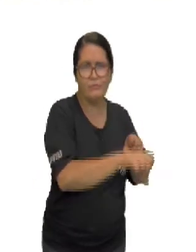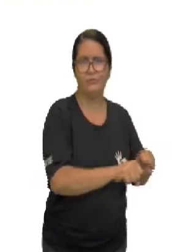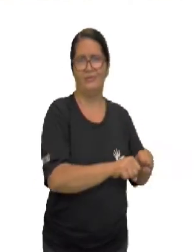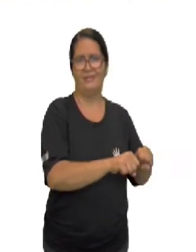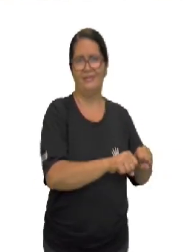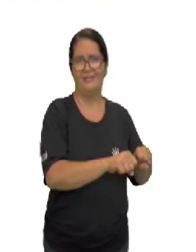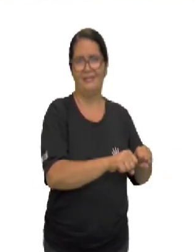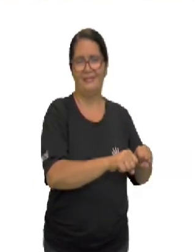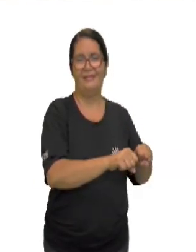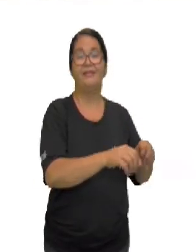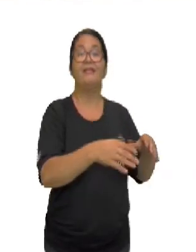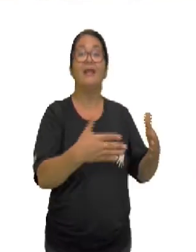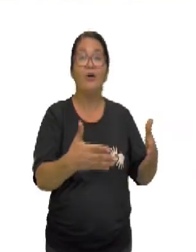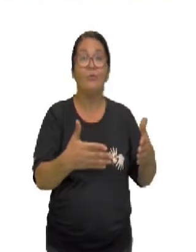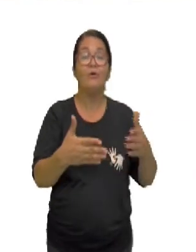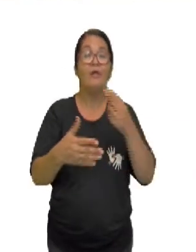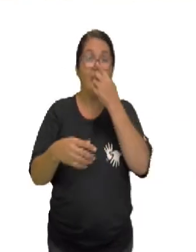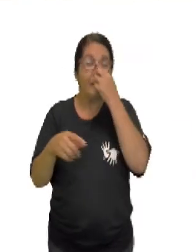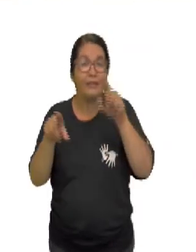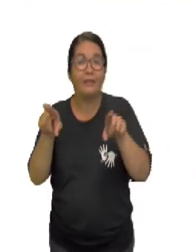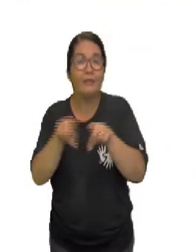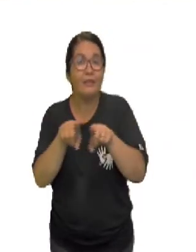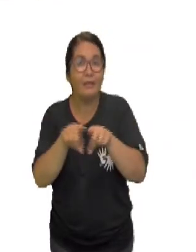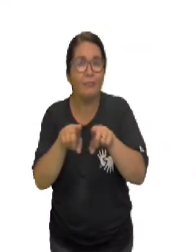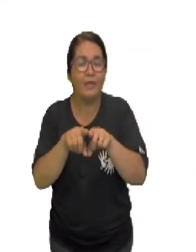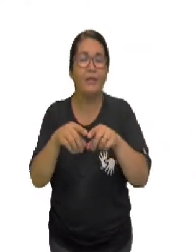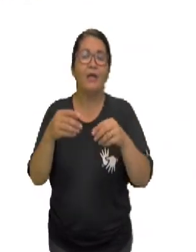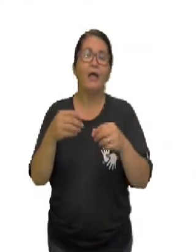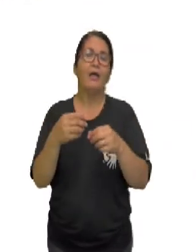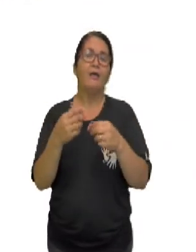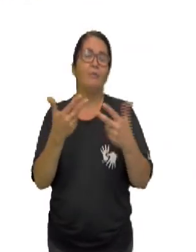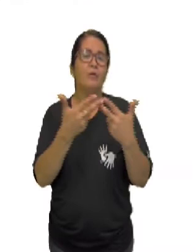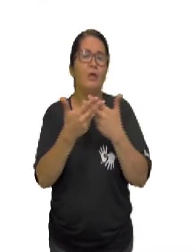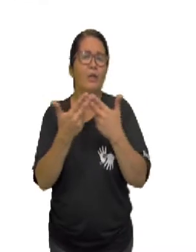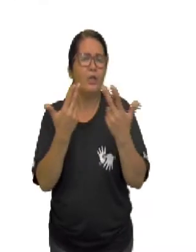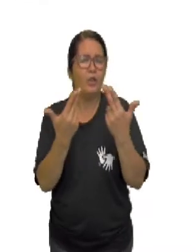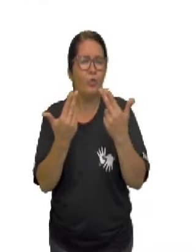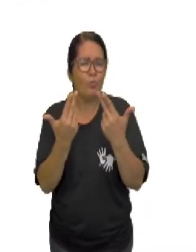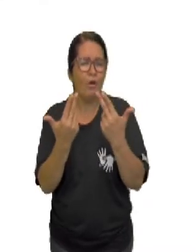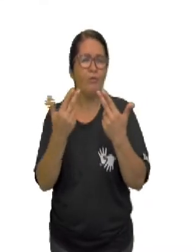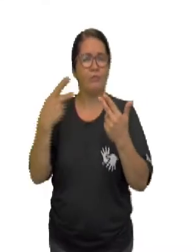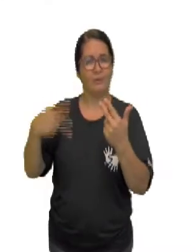quê? Ela produz o minério, mas é ela quem faz? Não, ela